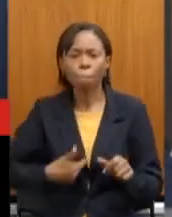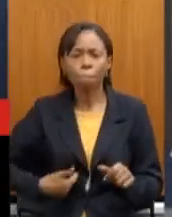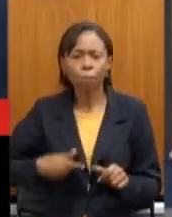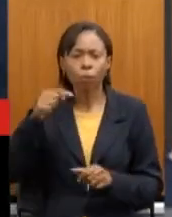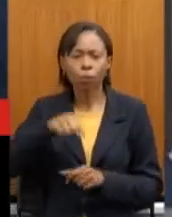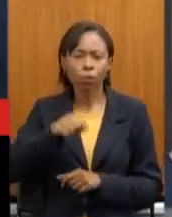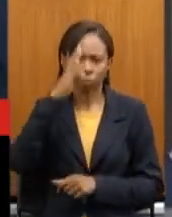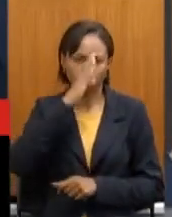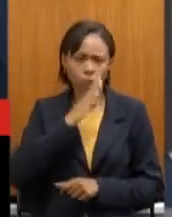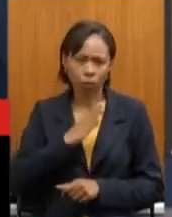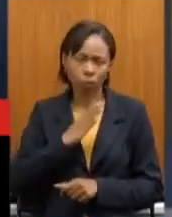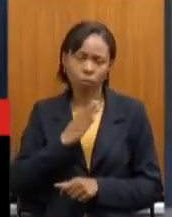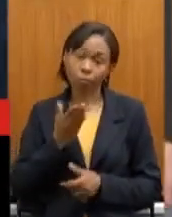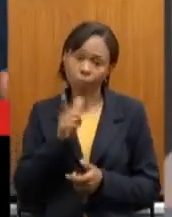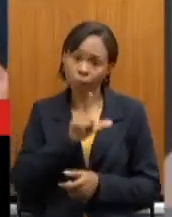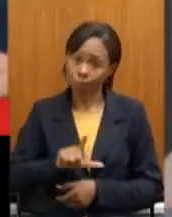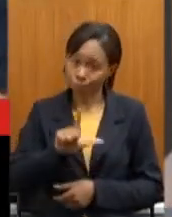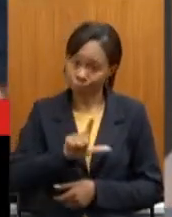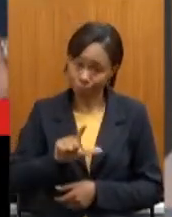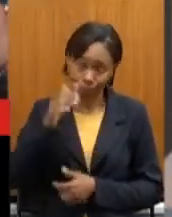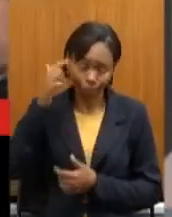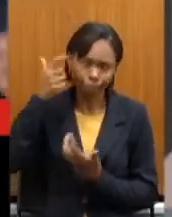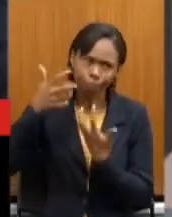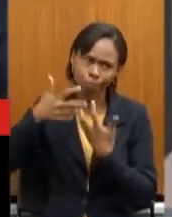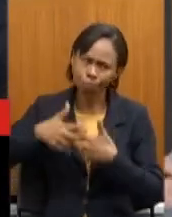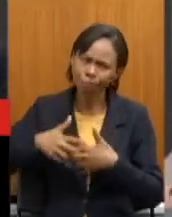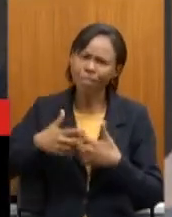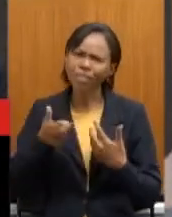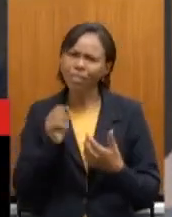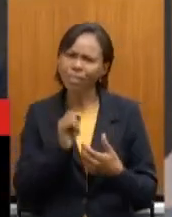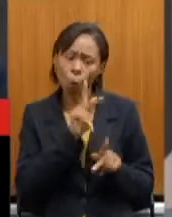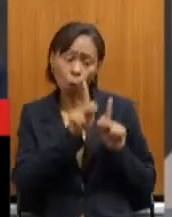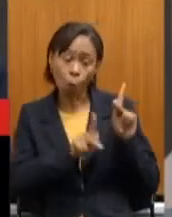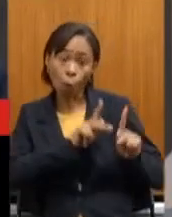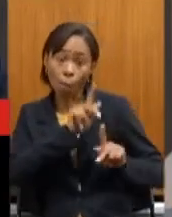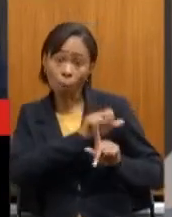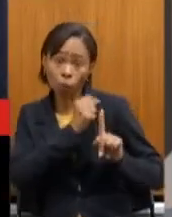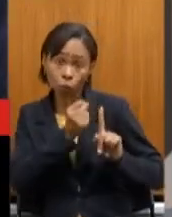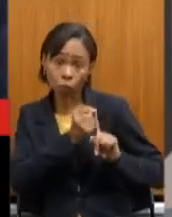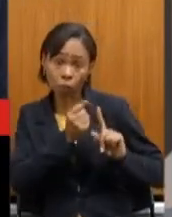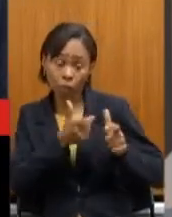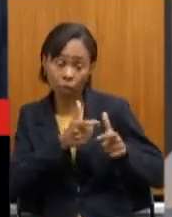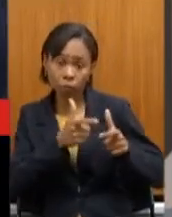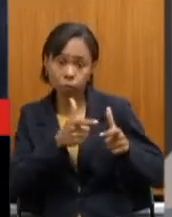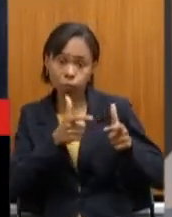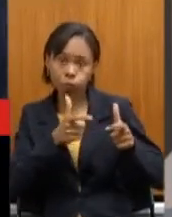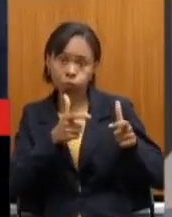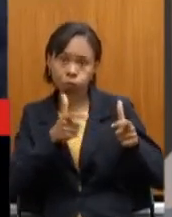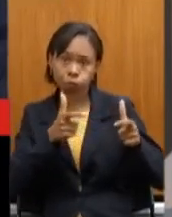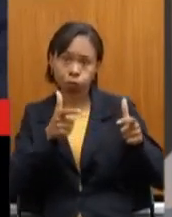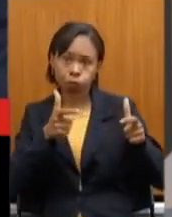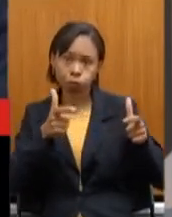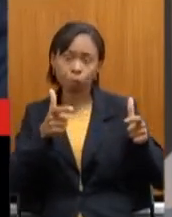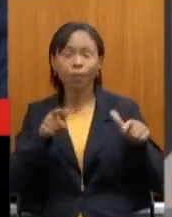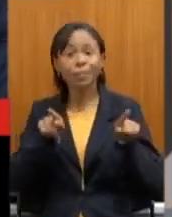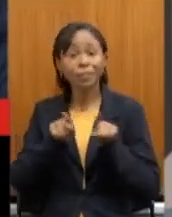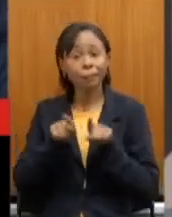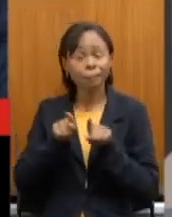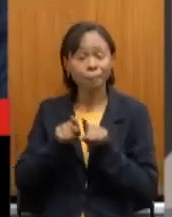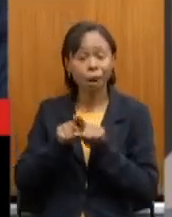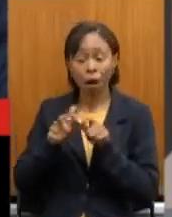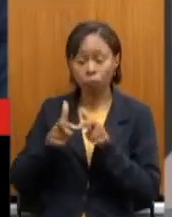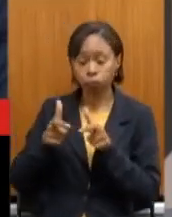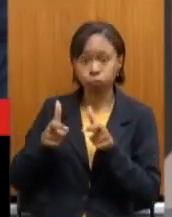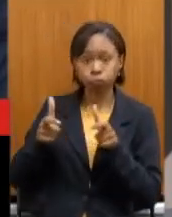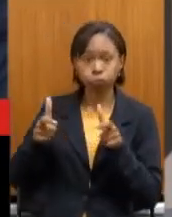morfológica à medida que cresce a população necessariamente também cresce